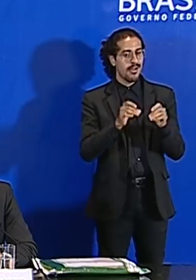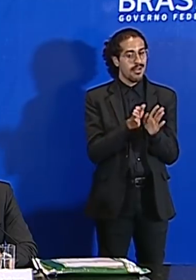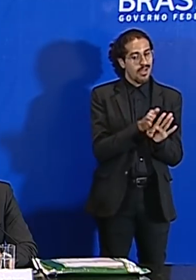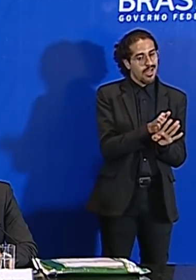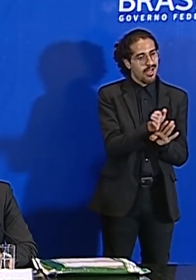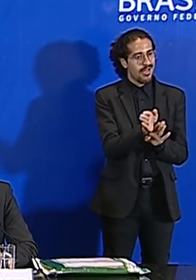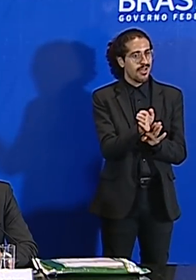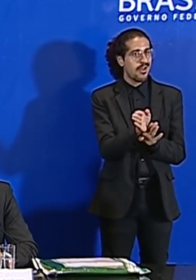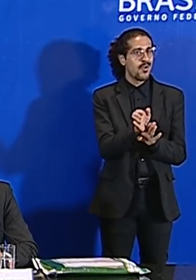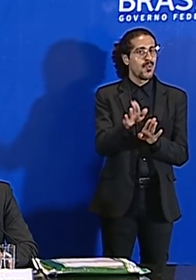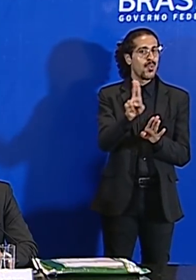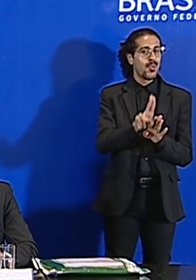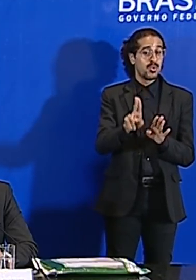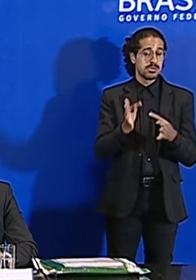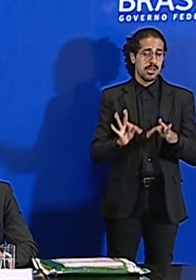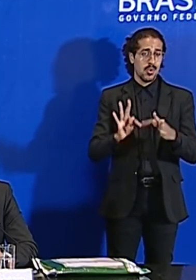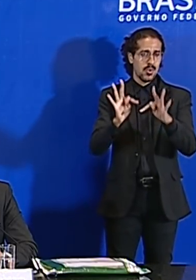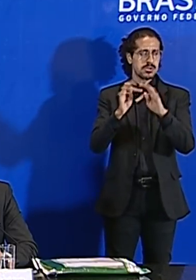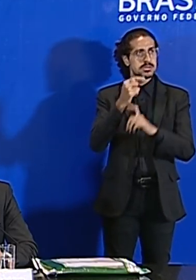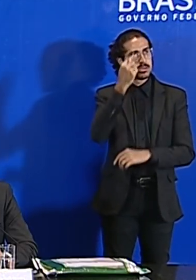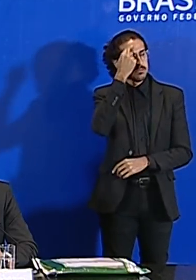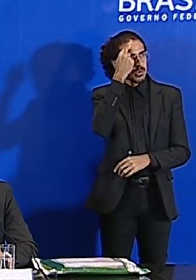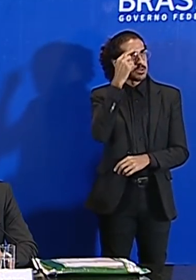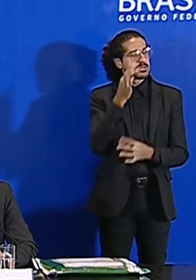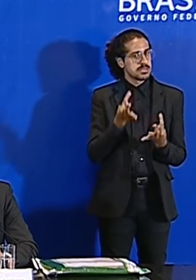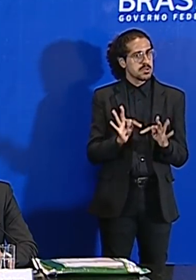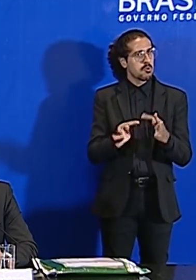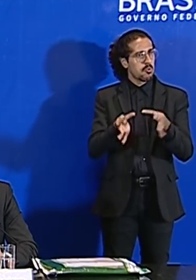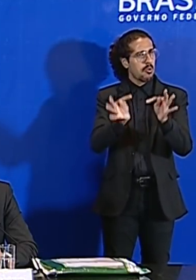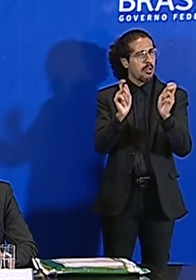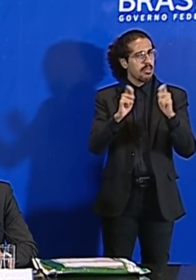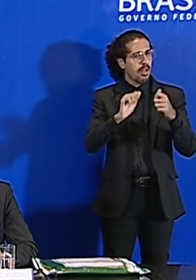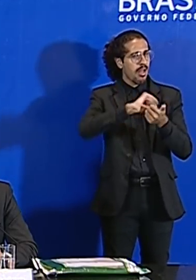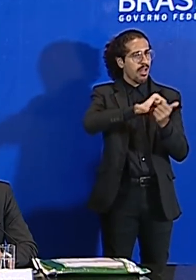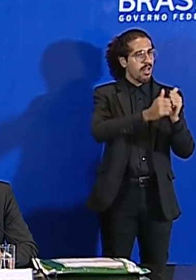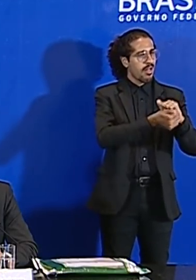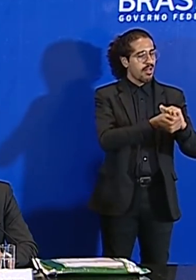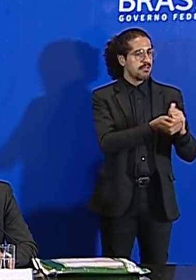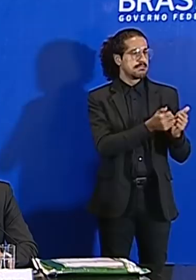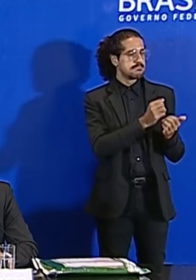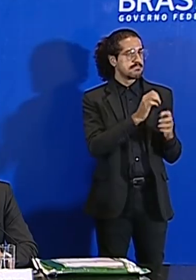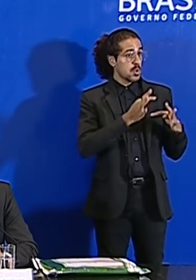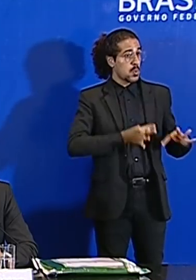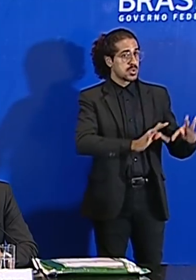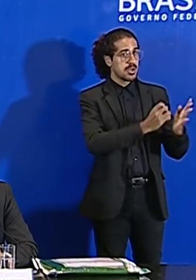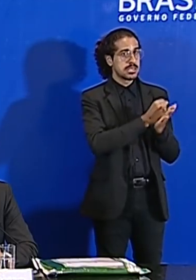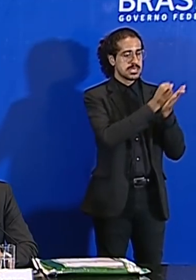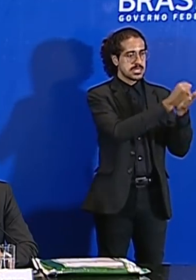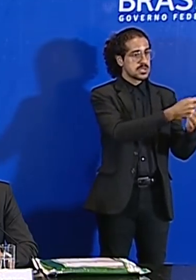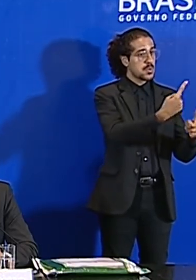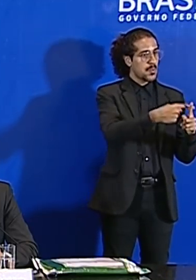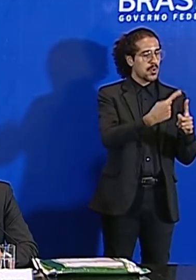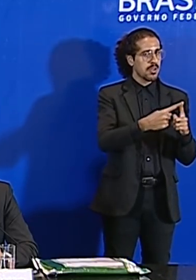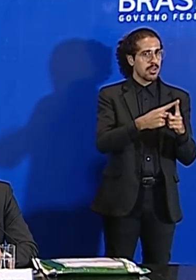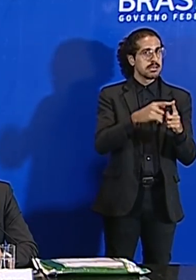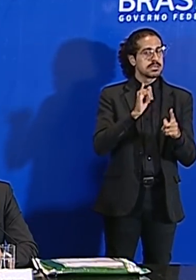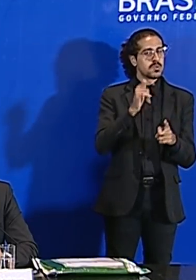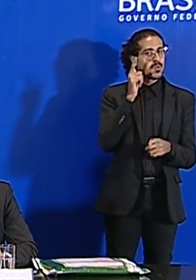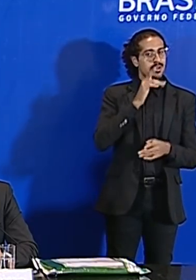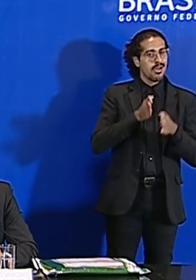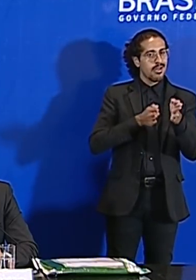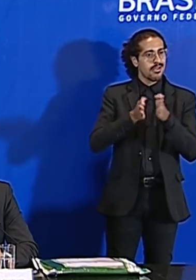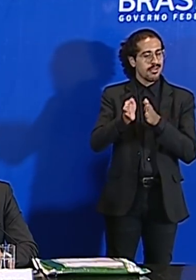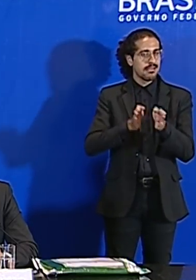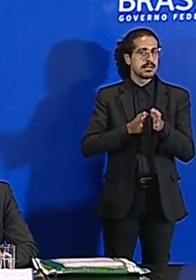pelo lado da tecnologia. Eu, por exemplo, pensaria na tecnologia, porque hoje, antigamente, para ter acesso ao cinema, você precisava de